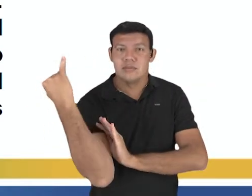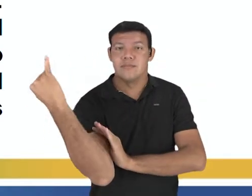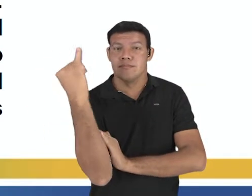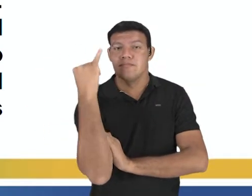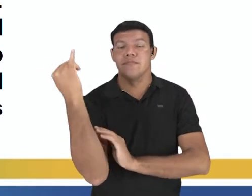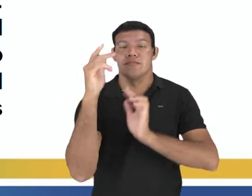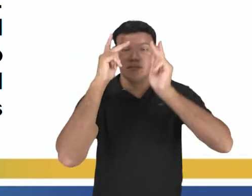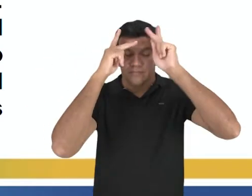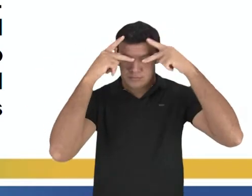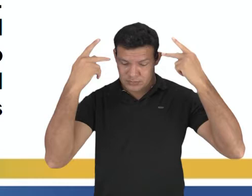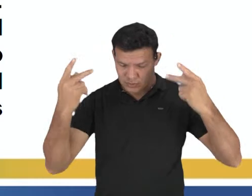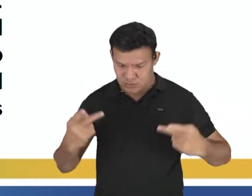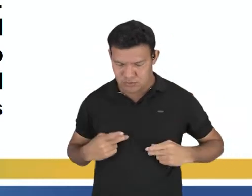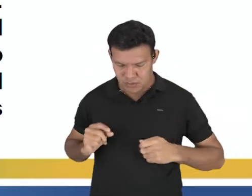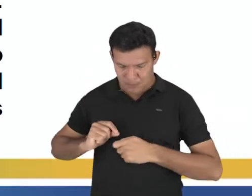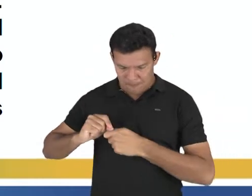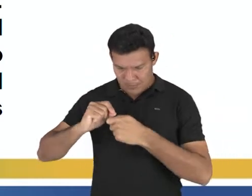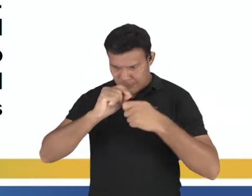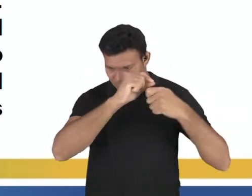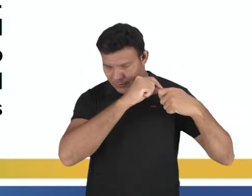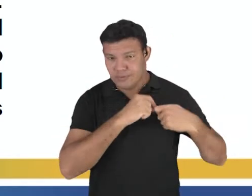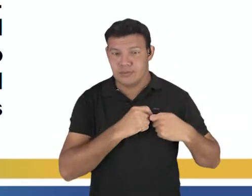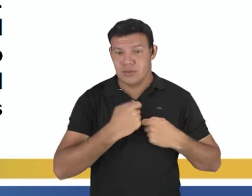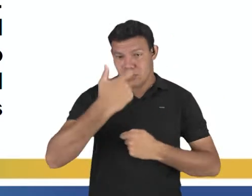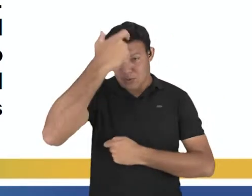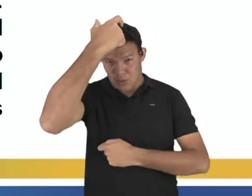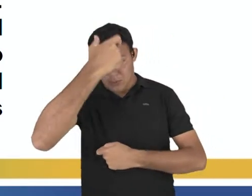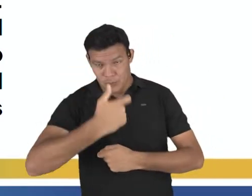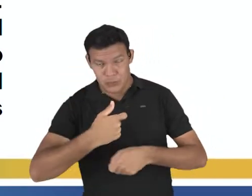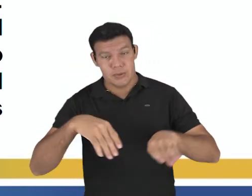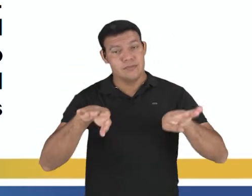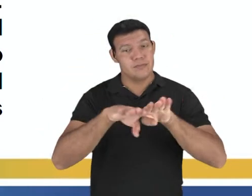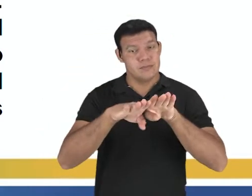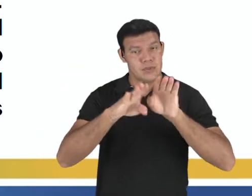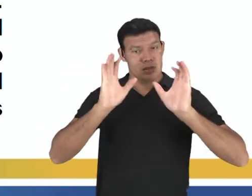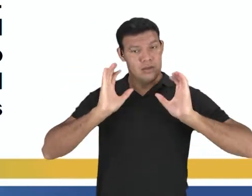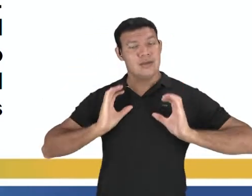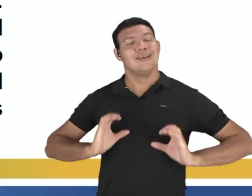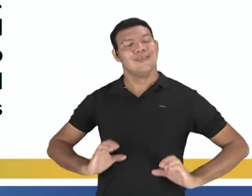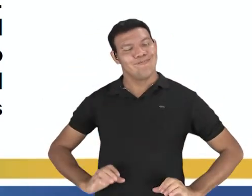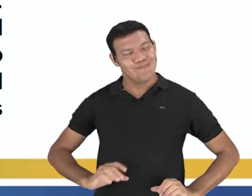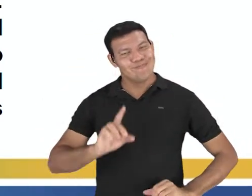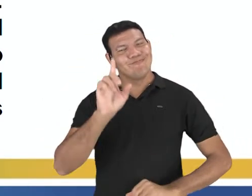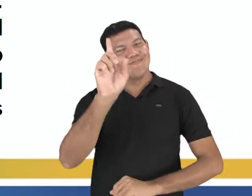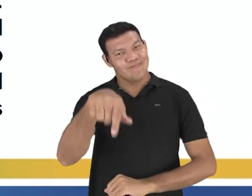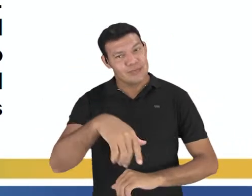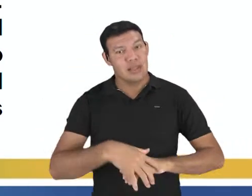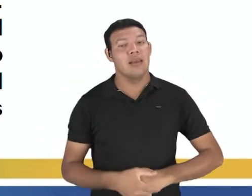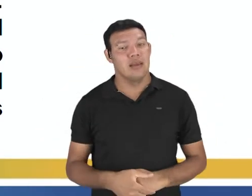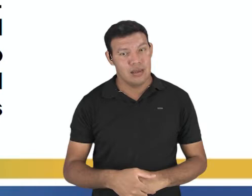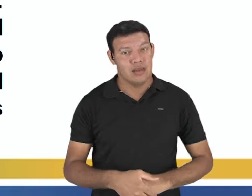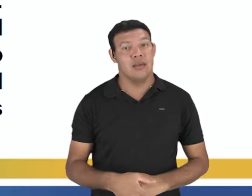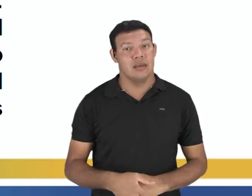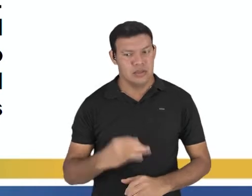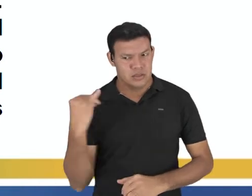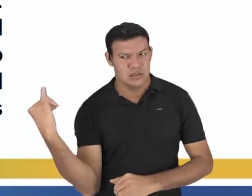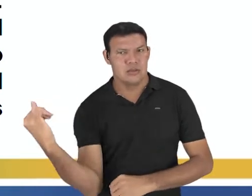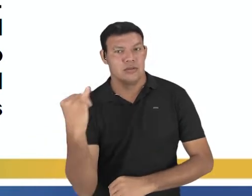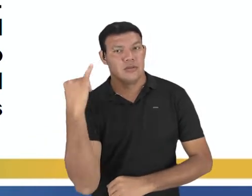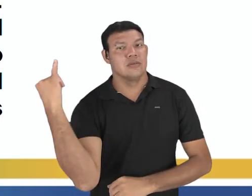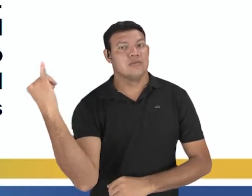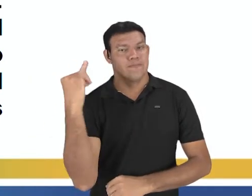do homem enquanto sujeito e cidadão. É isso aí, caros colegas. Ela é muito importante